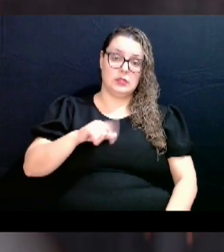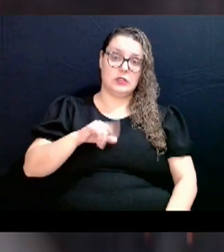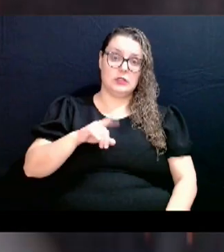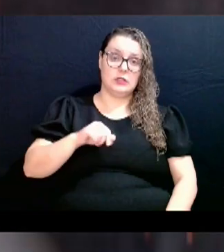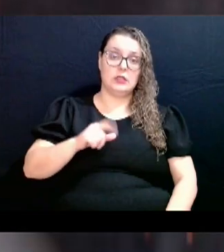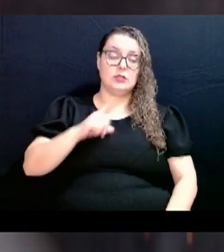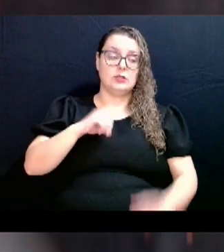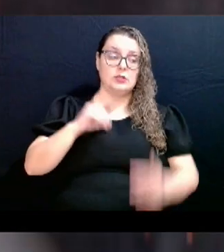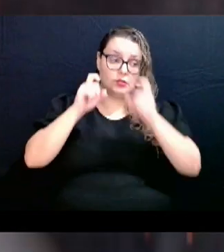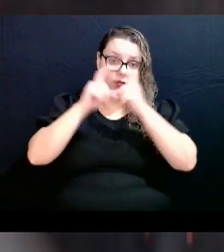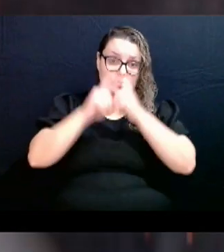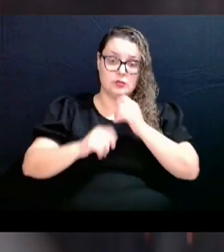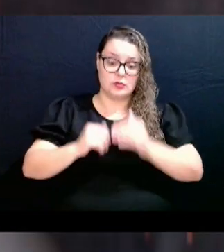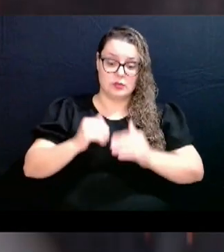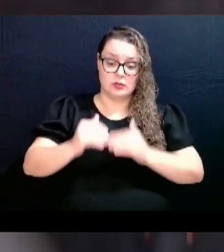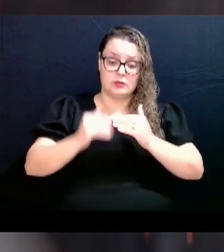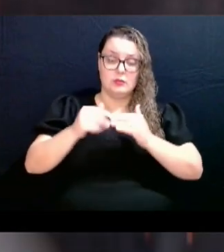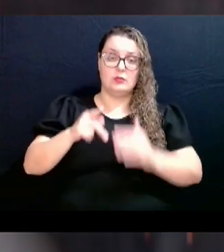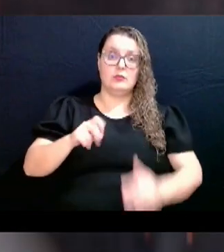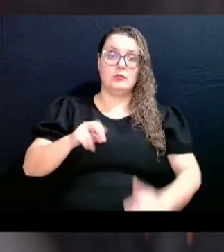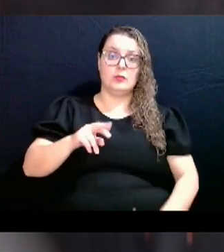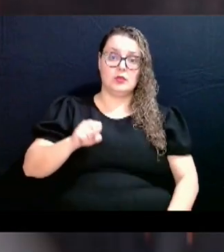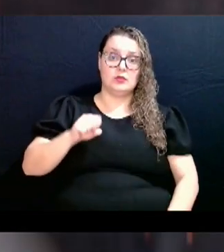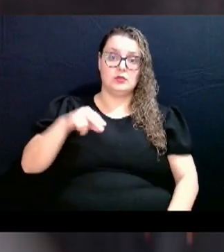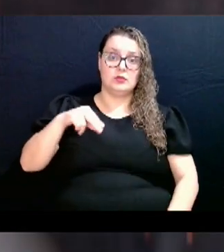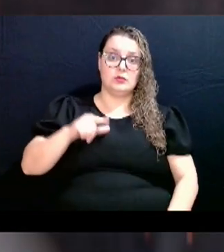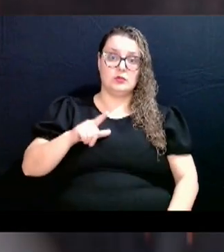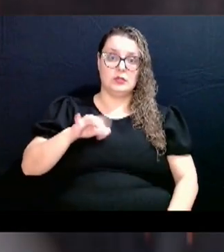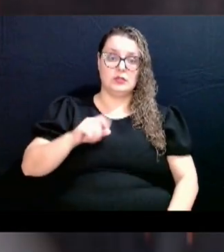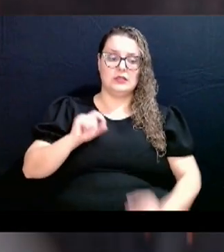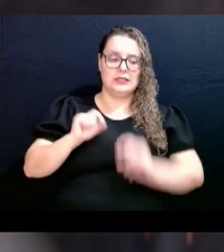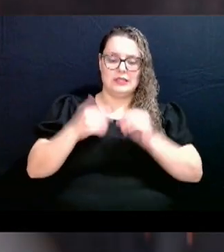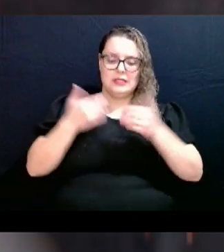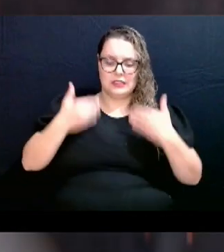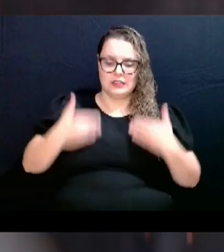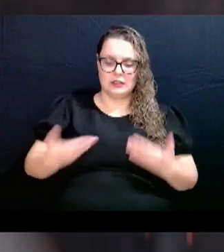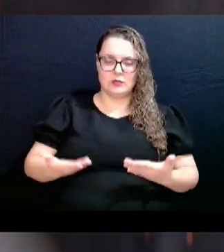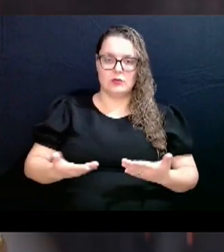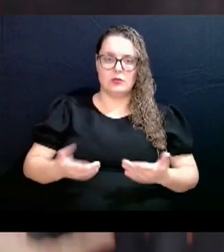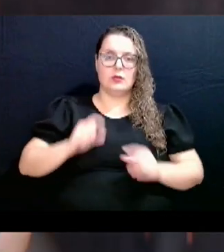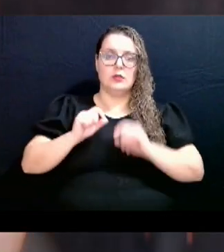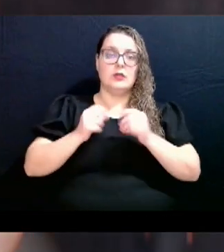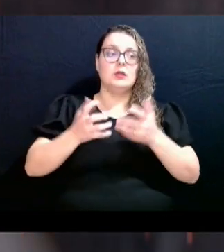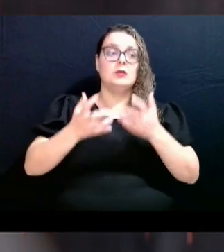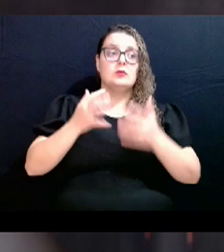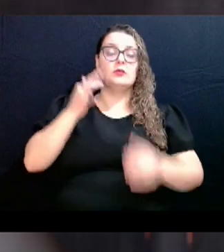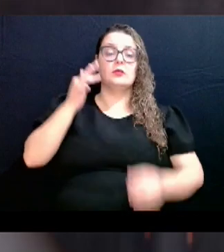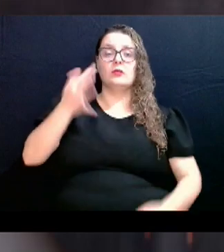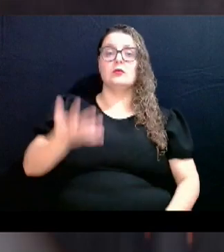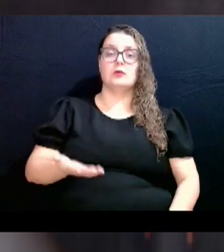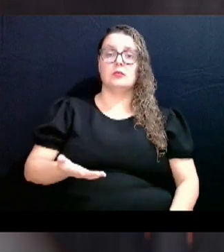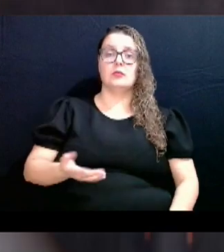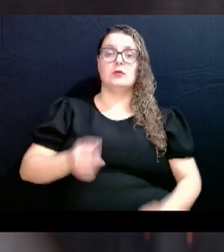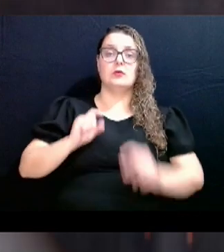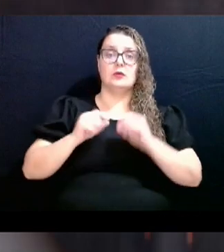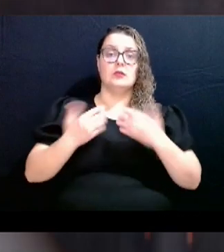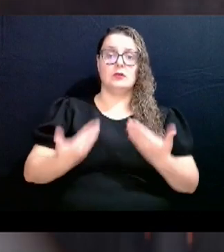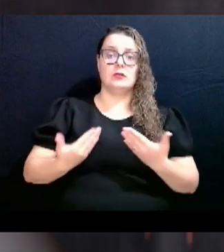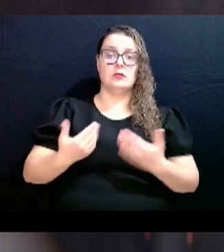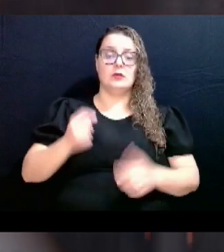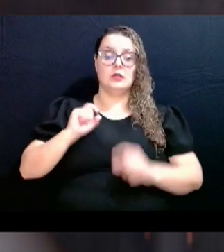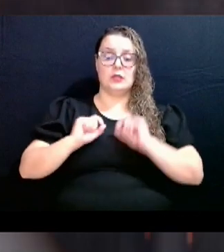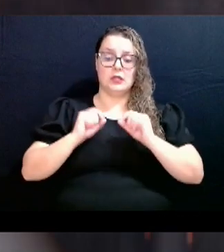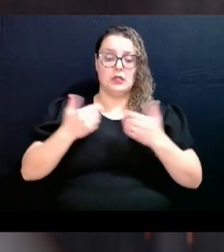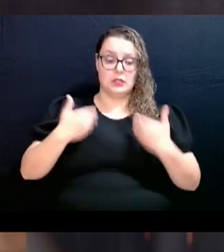sua construção de personalidade, né? Do quem eu sou e quem eu quero ser, né? Quem serei? Quem sou eu?